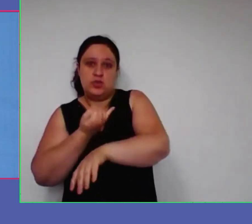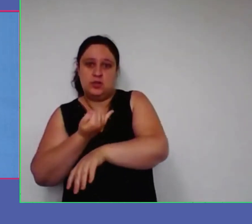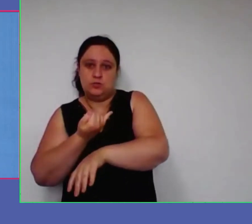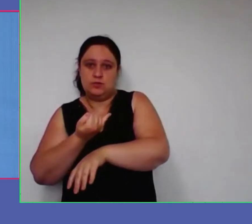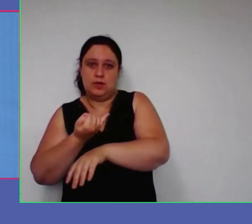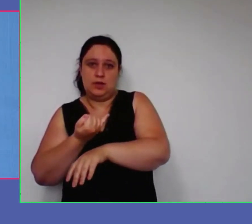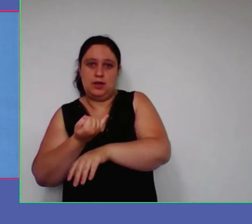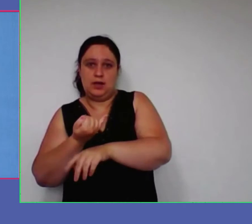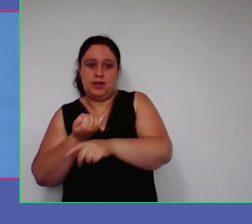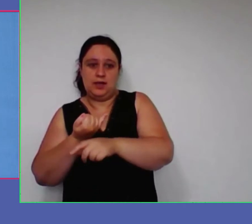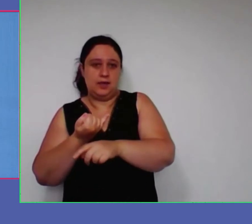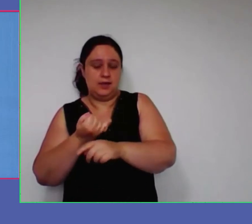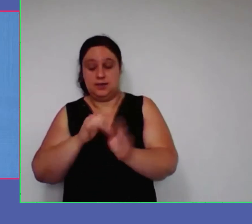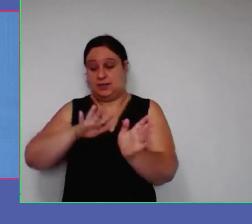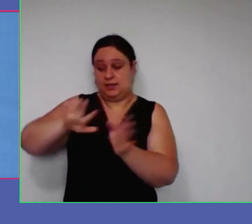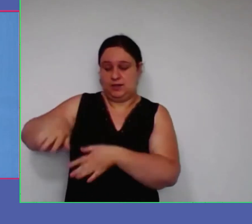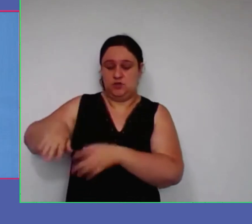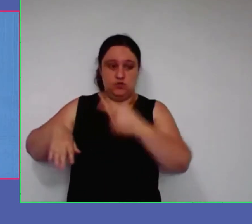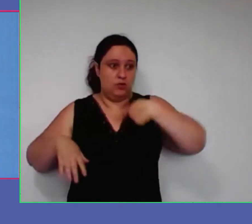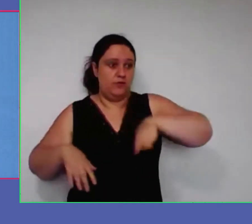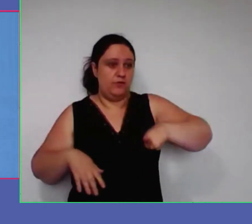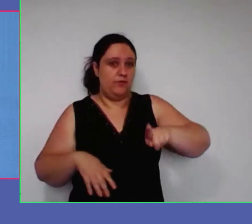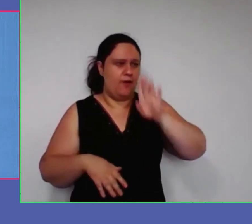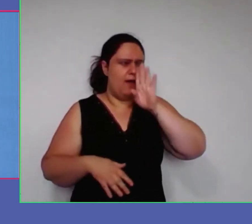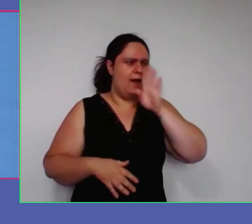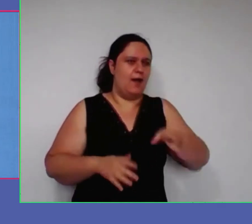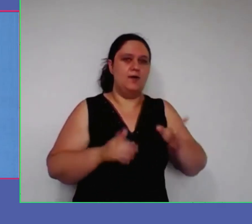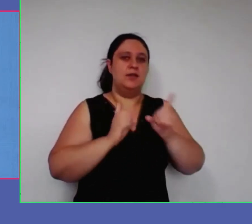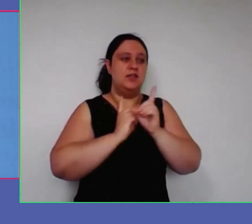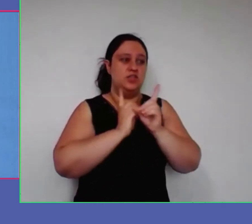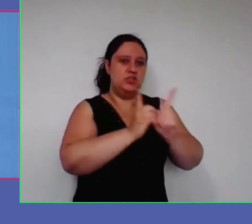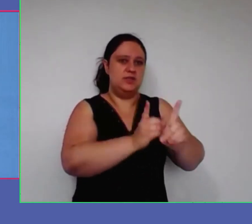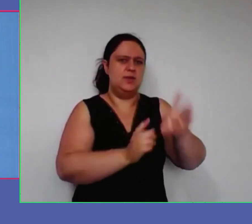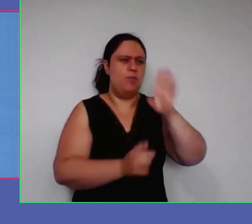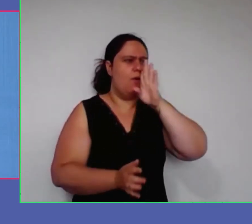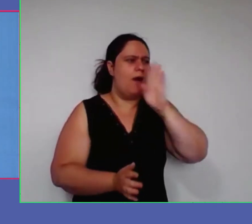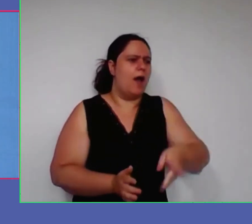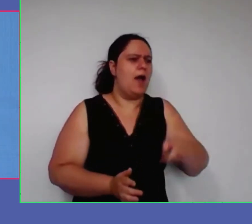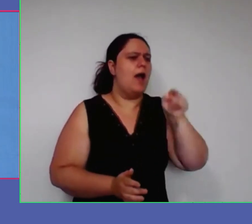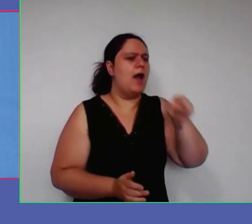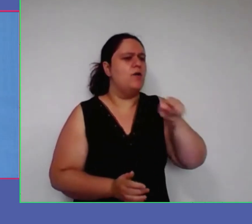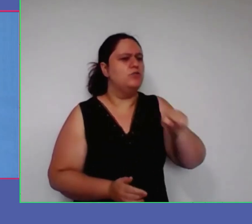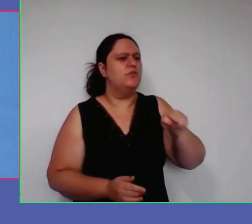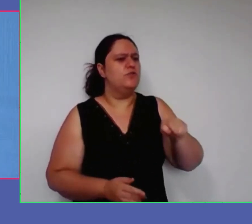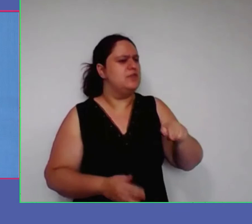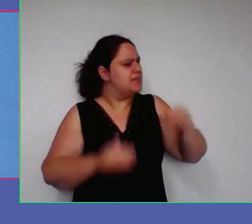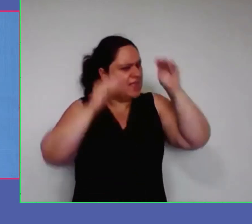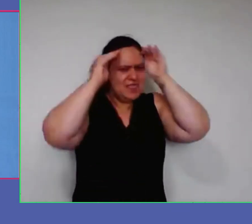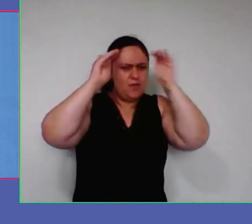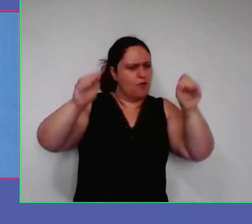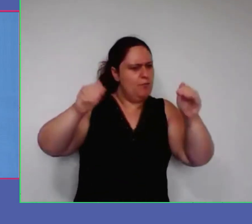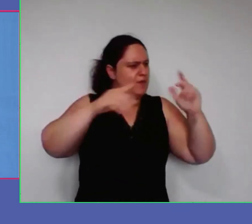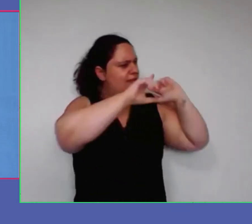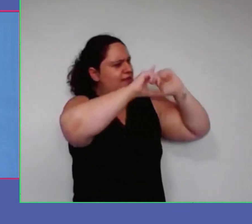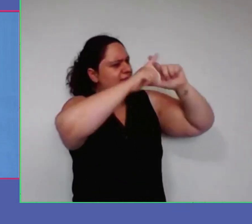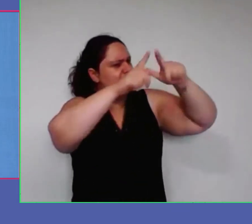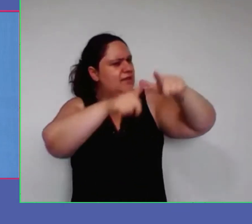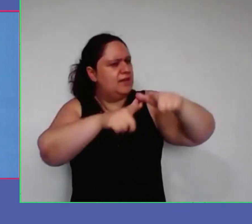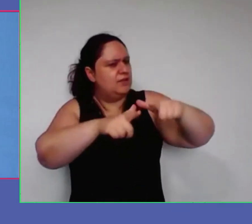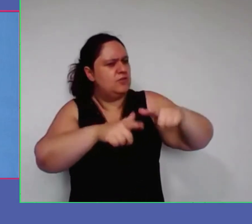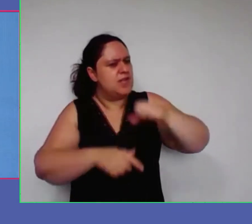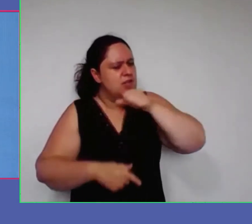Jesus, que transgridem a tradição dos anciãos por não lavarem as mãos antes